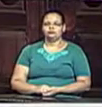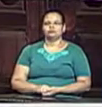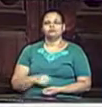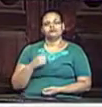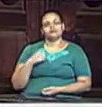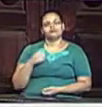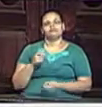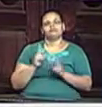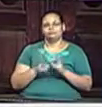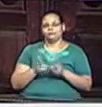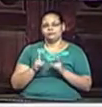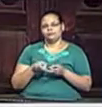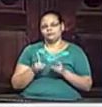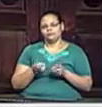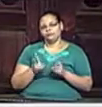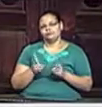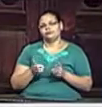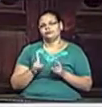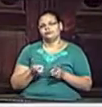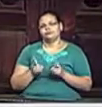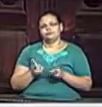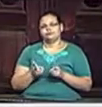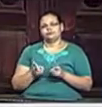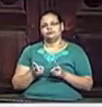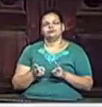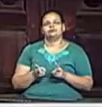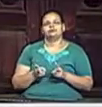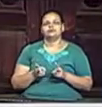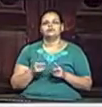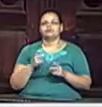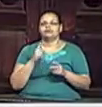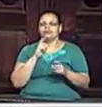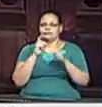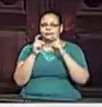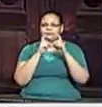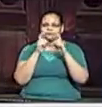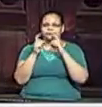vamos continuar a debater